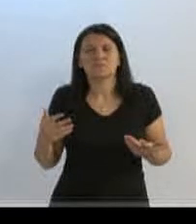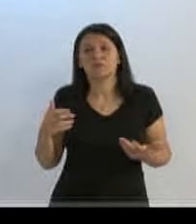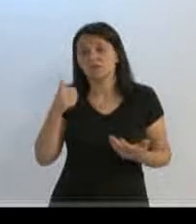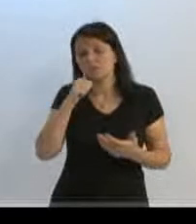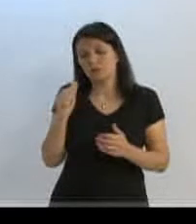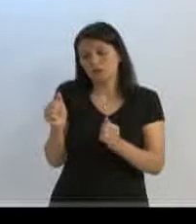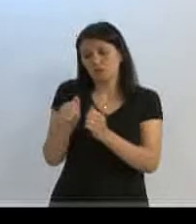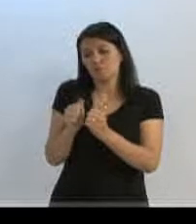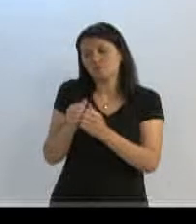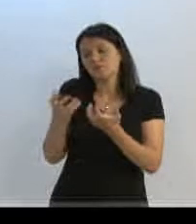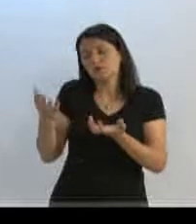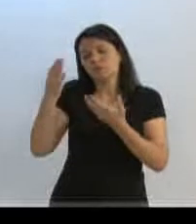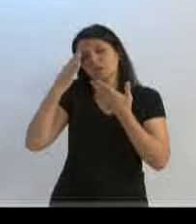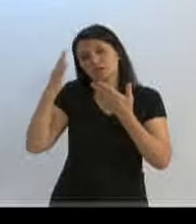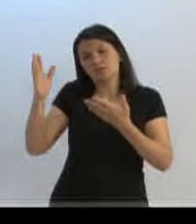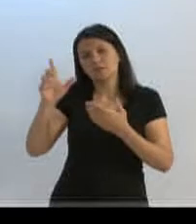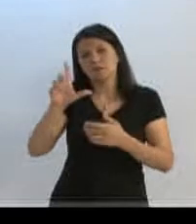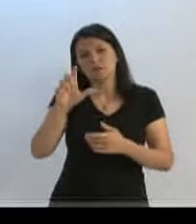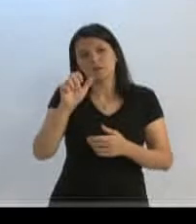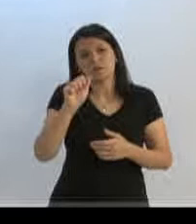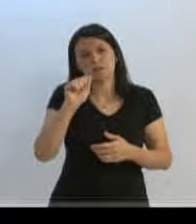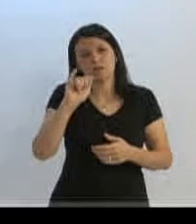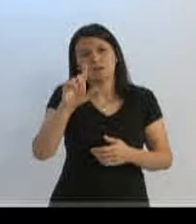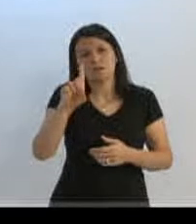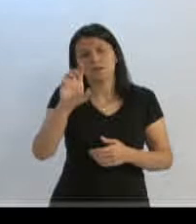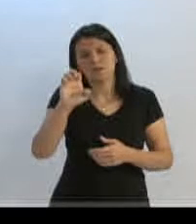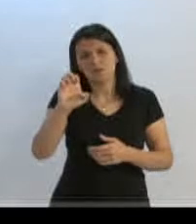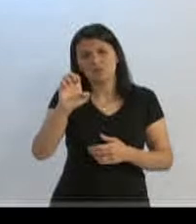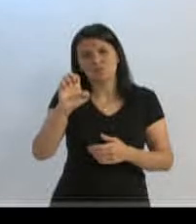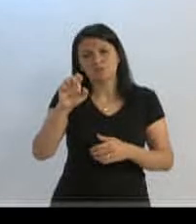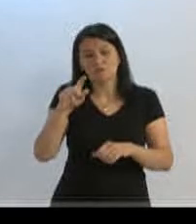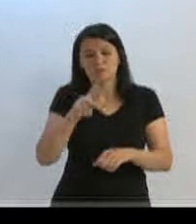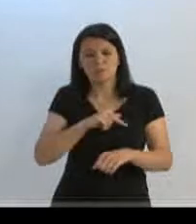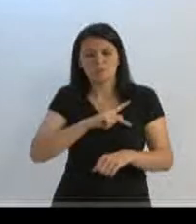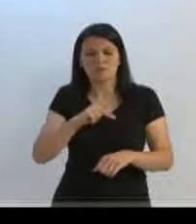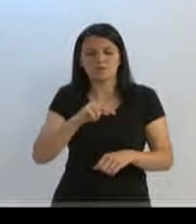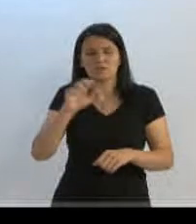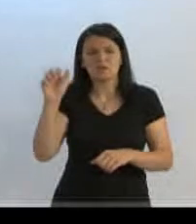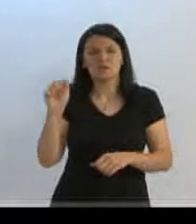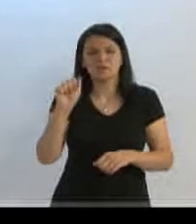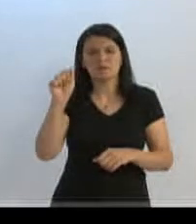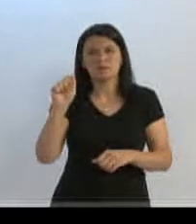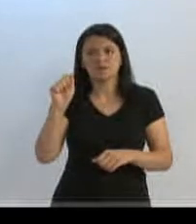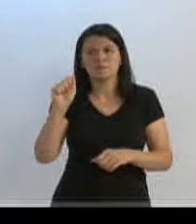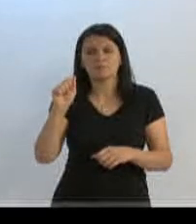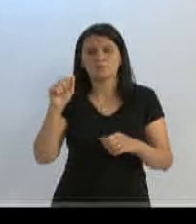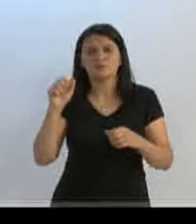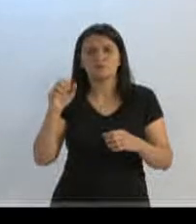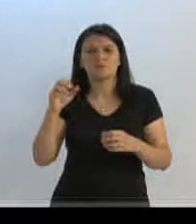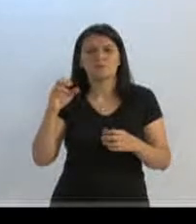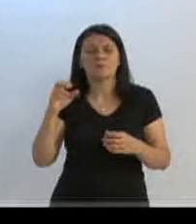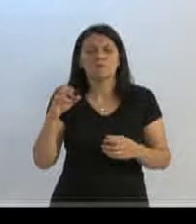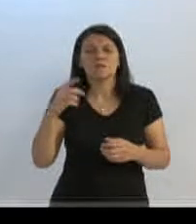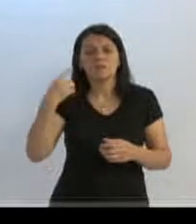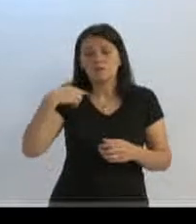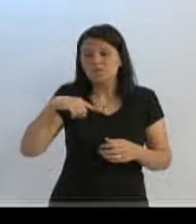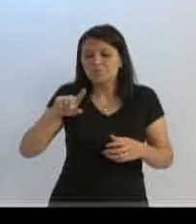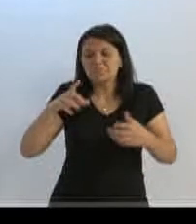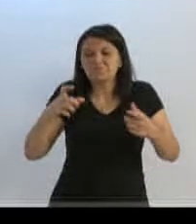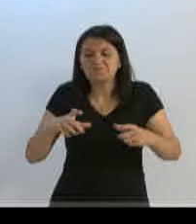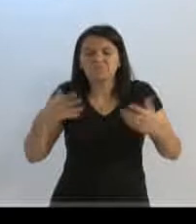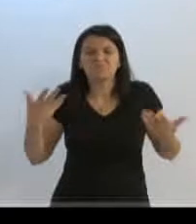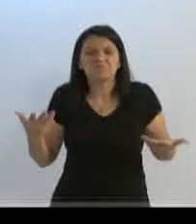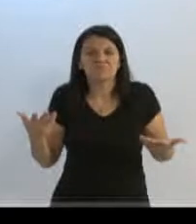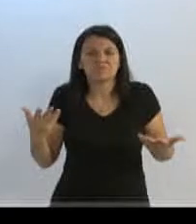quero agradecer porque levou também o presidente da associação ali na rádio cbn e essas pessoas não tinham para onde ir muitas